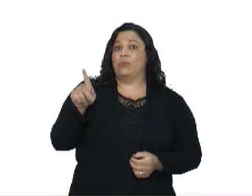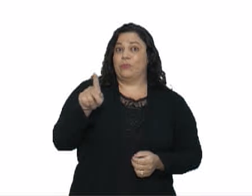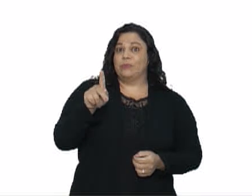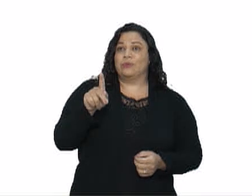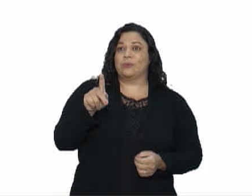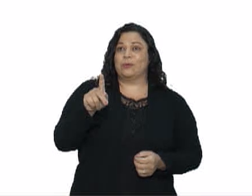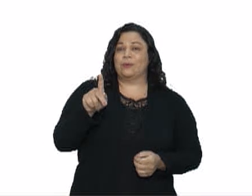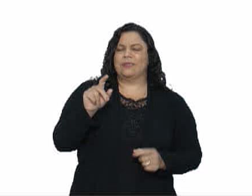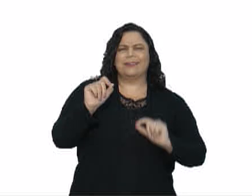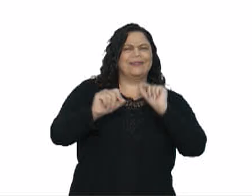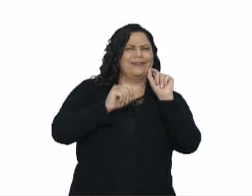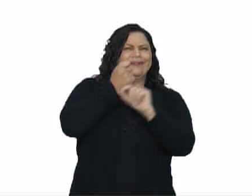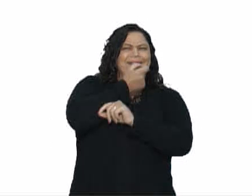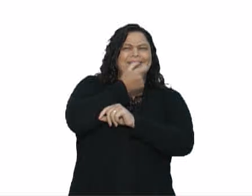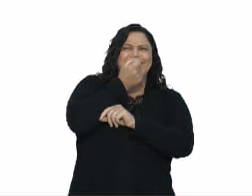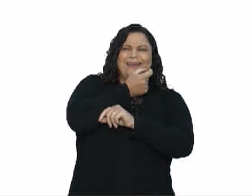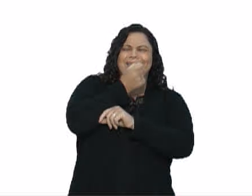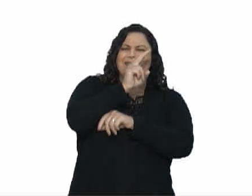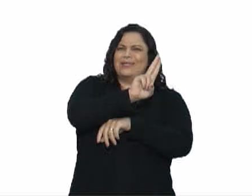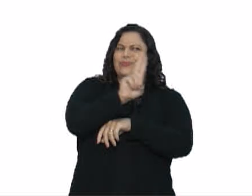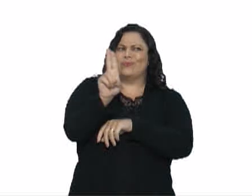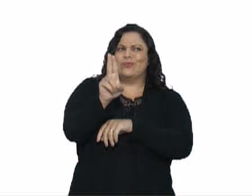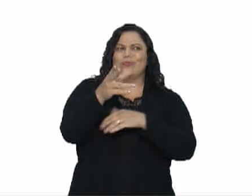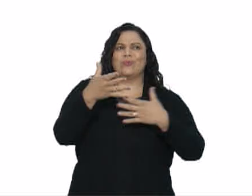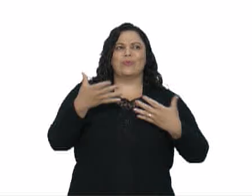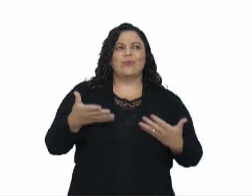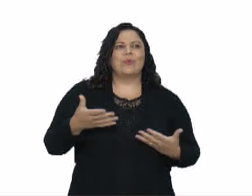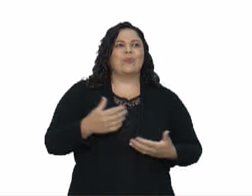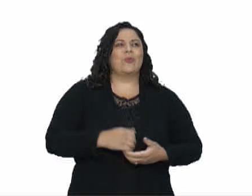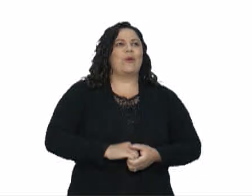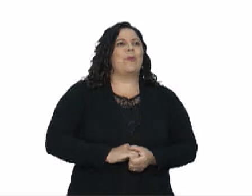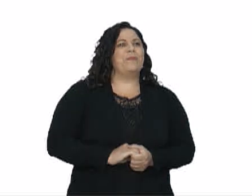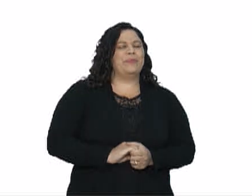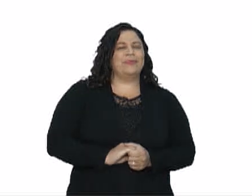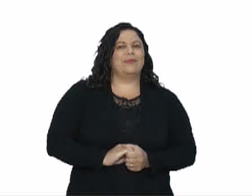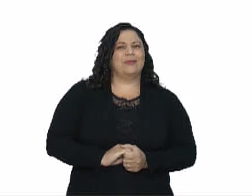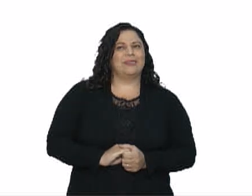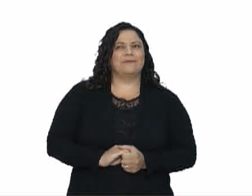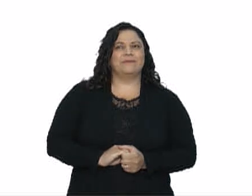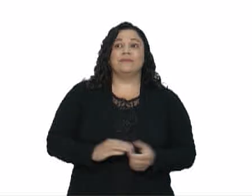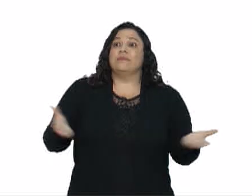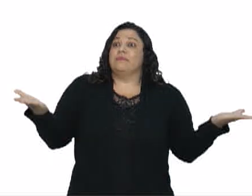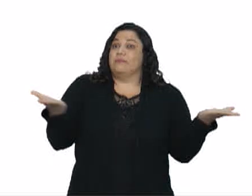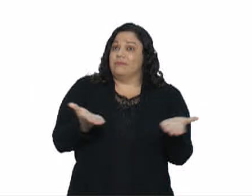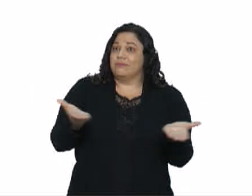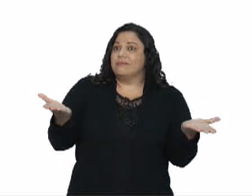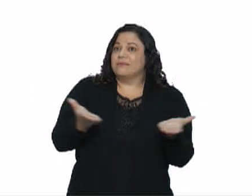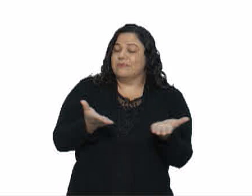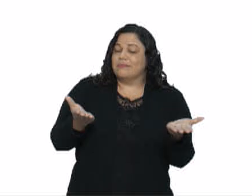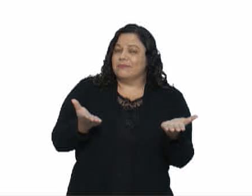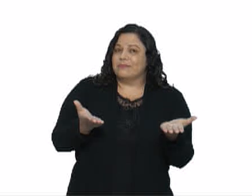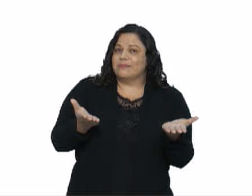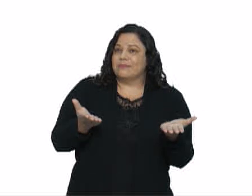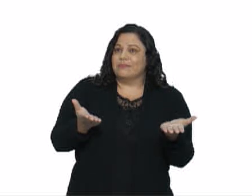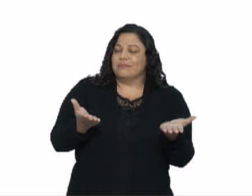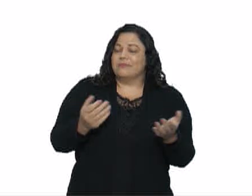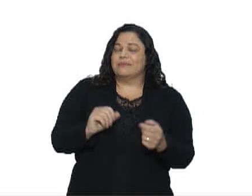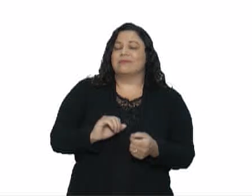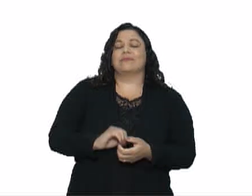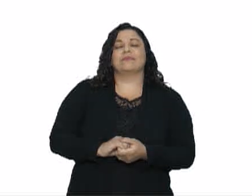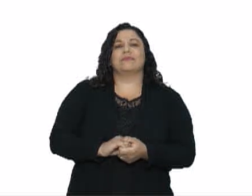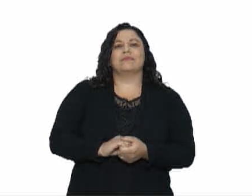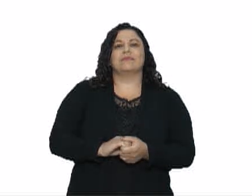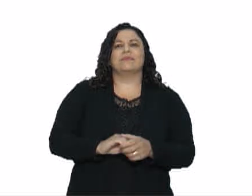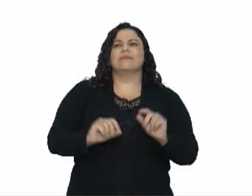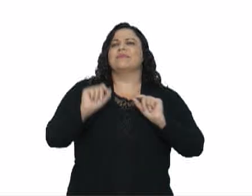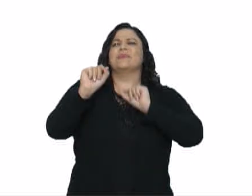Vinagrete, que engraçado o nome dela, não é? Ela diz, alunos, oi, hoje veremos acentuação, uma aula